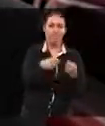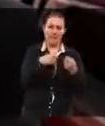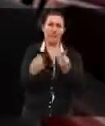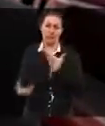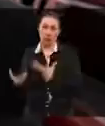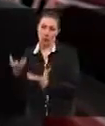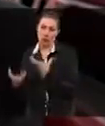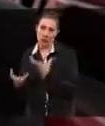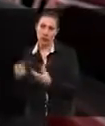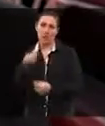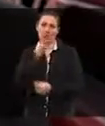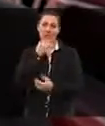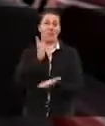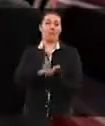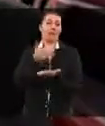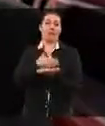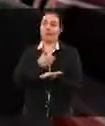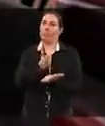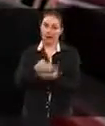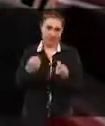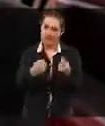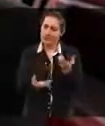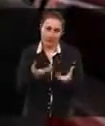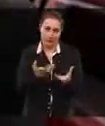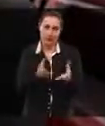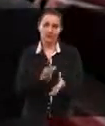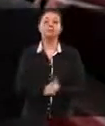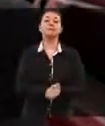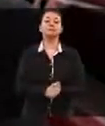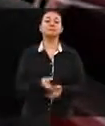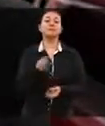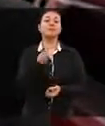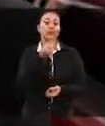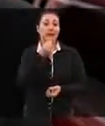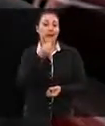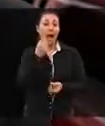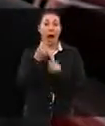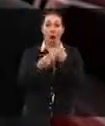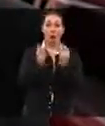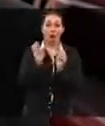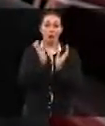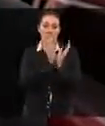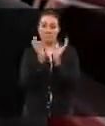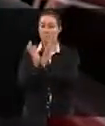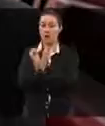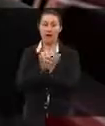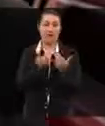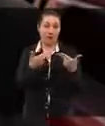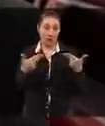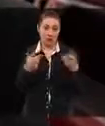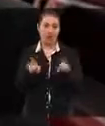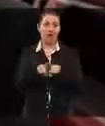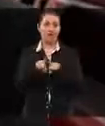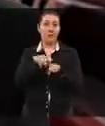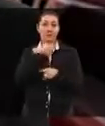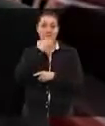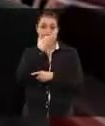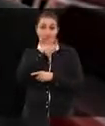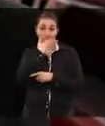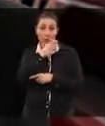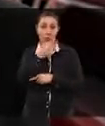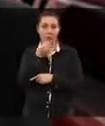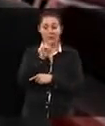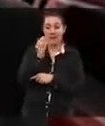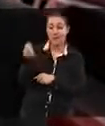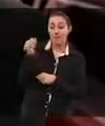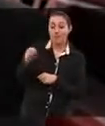nem são indicados. Uma batata, por exemplo, né? Certo. Então, assim, claro que alguns vegetais e frutas,